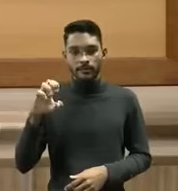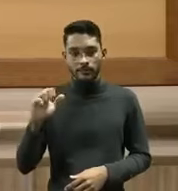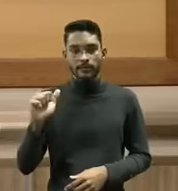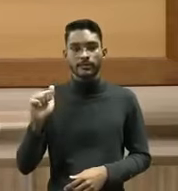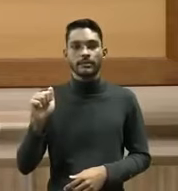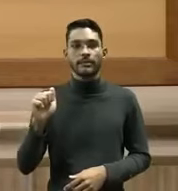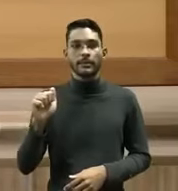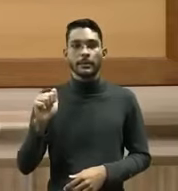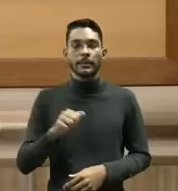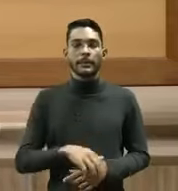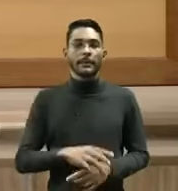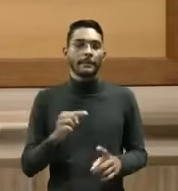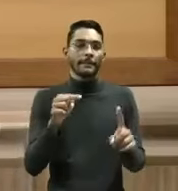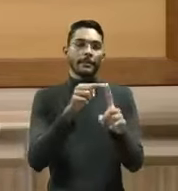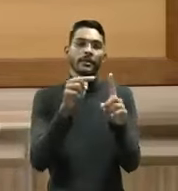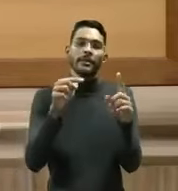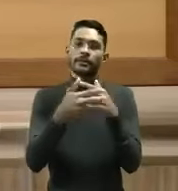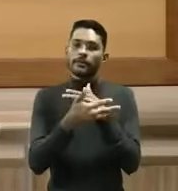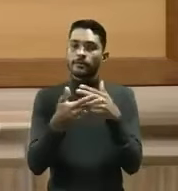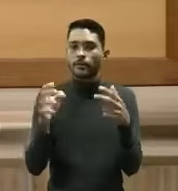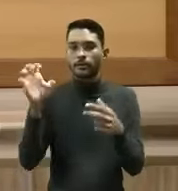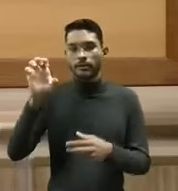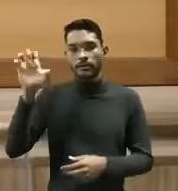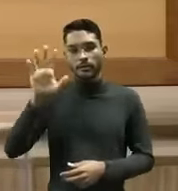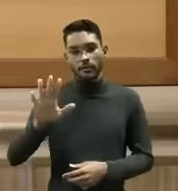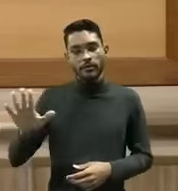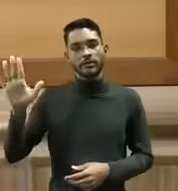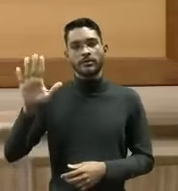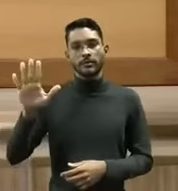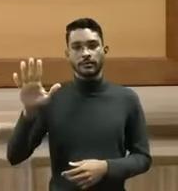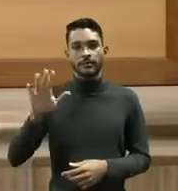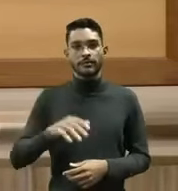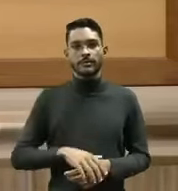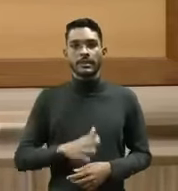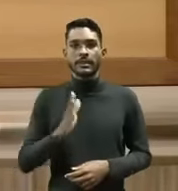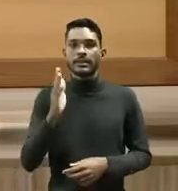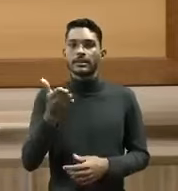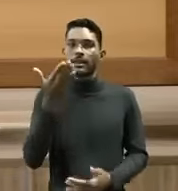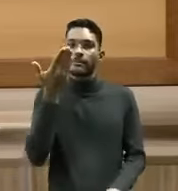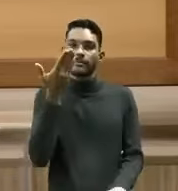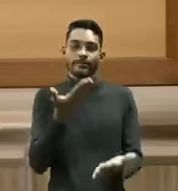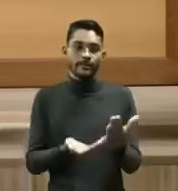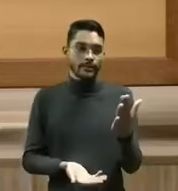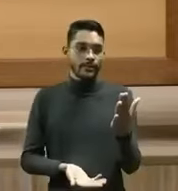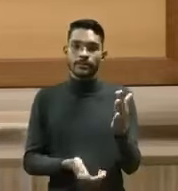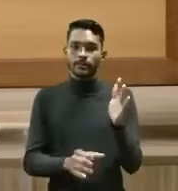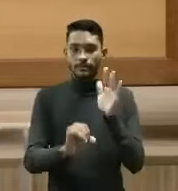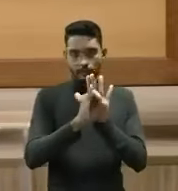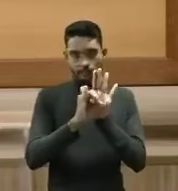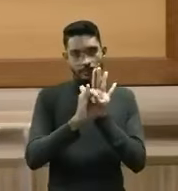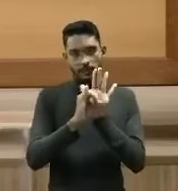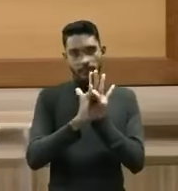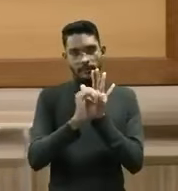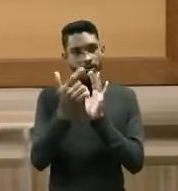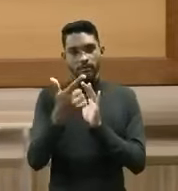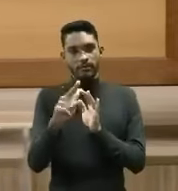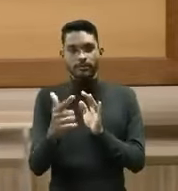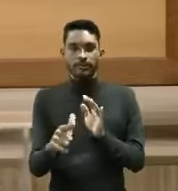igrejas nos Estados Unidos e Muitas igrejas na Europa que já perderam a identidade ou seja